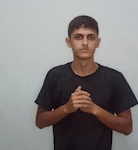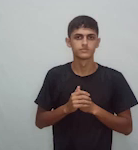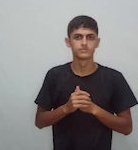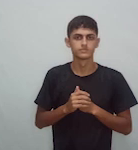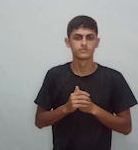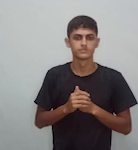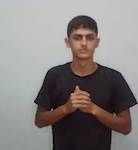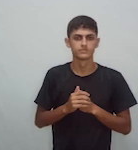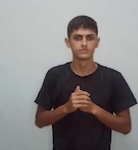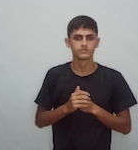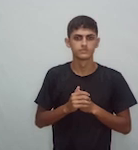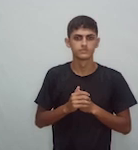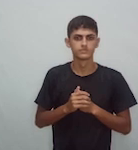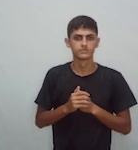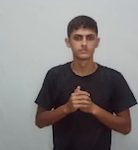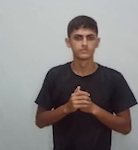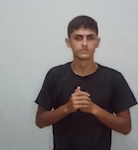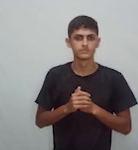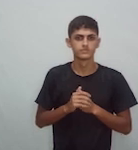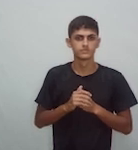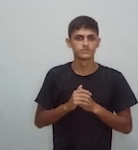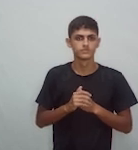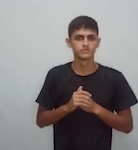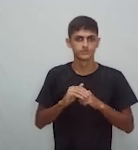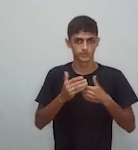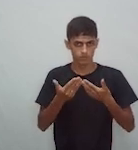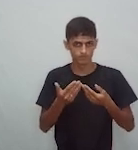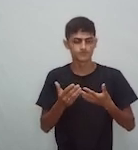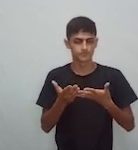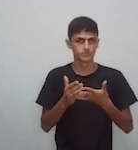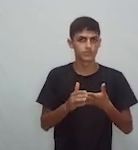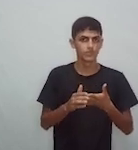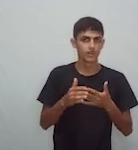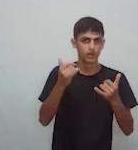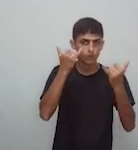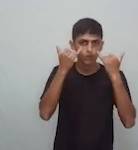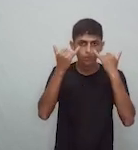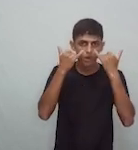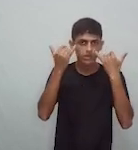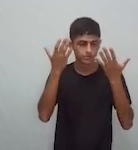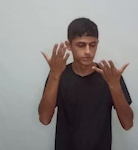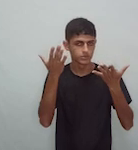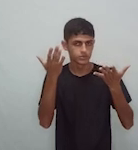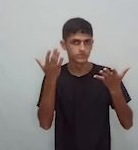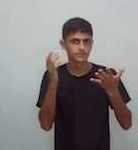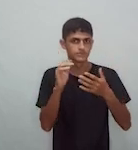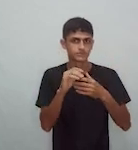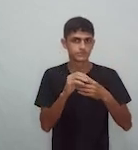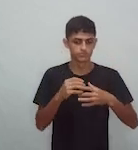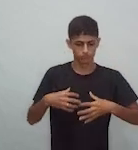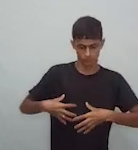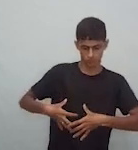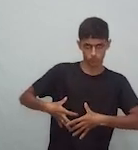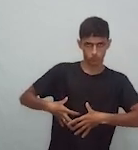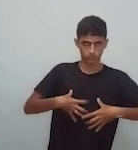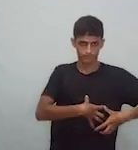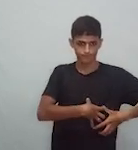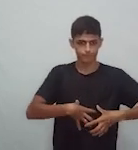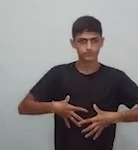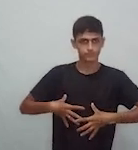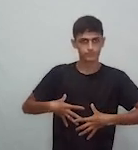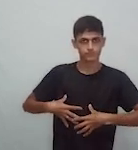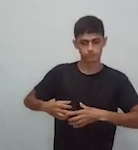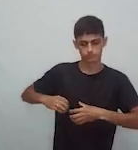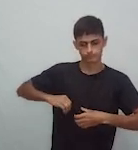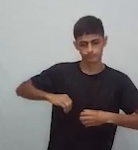são esses 2. Então, as informações dos órgãos dos sentidos, eles são transmitidos